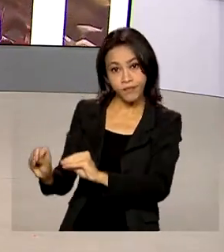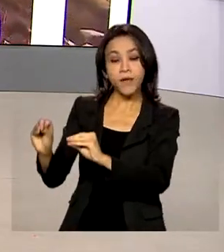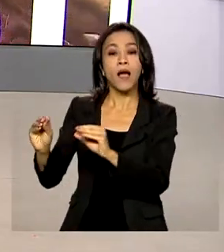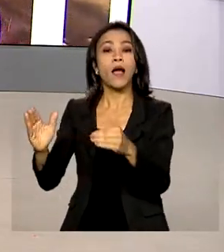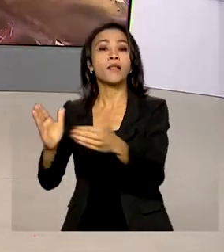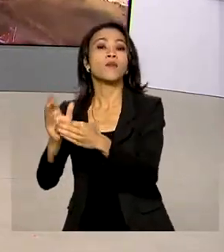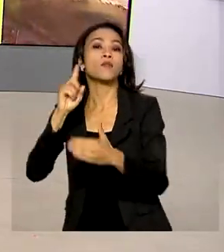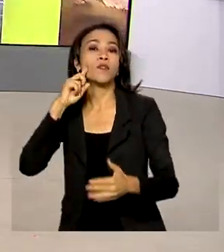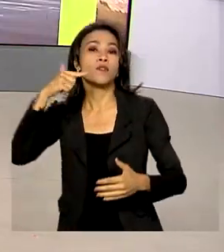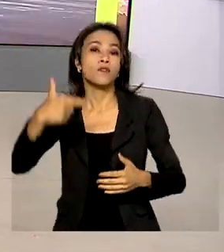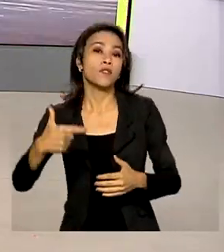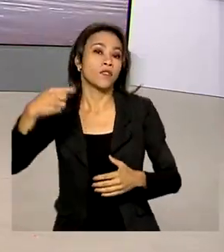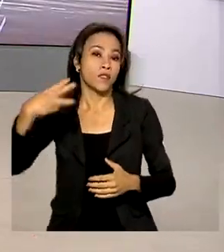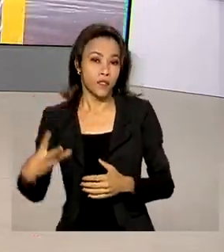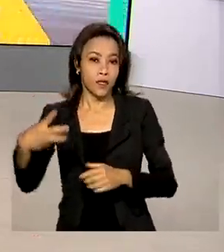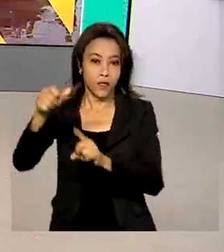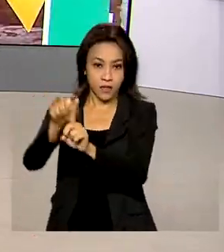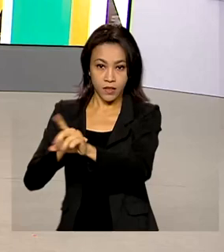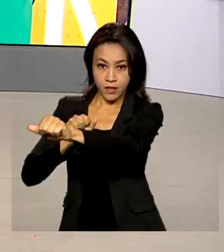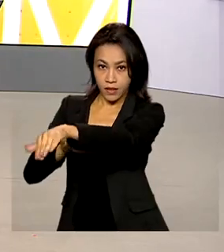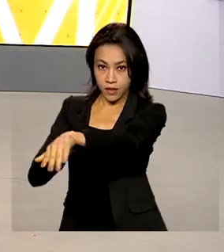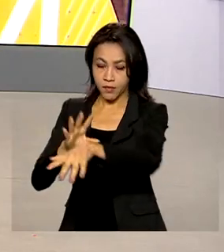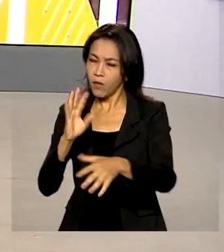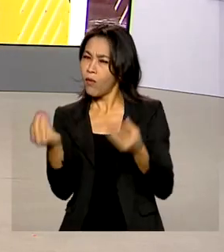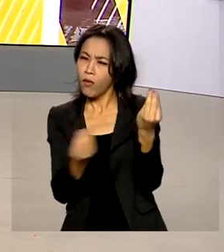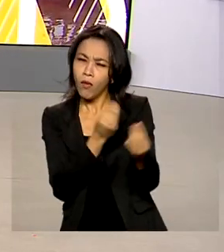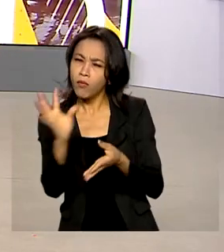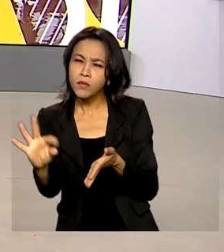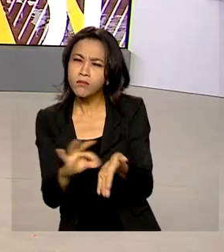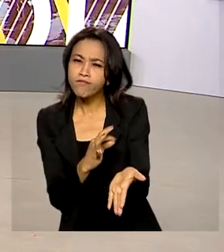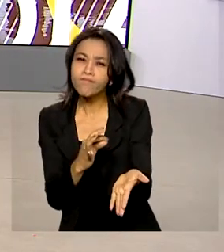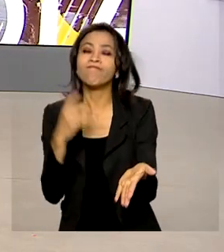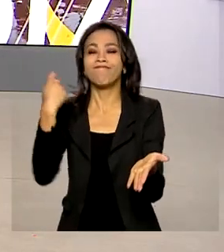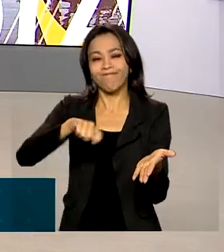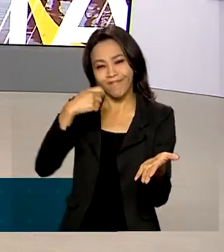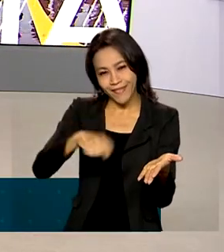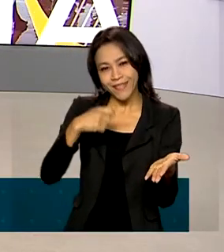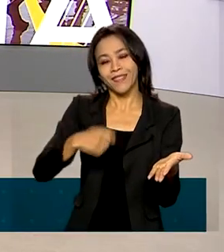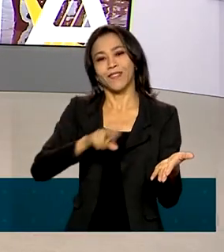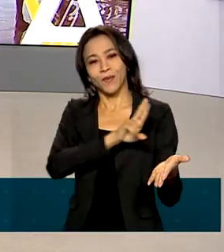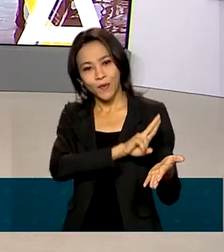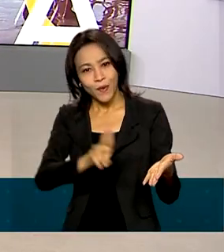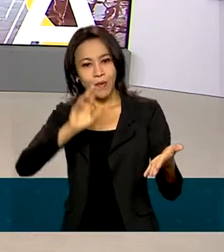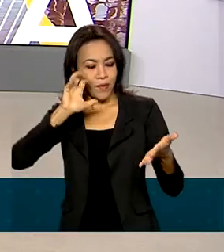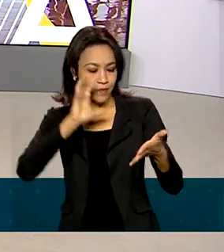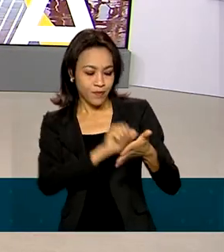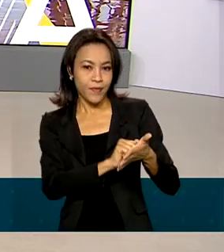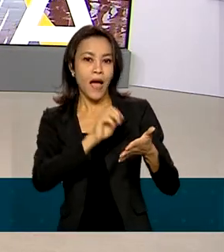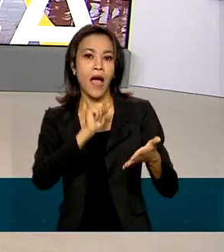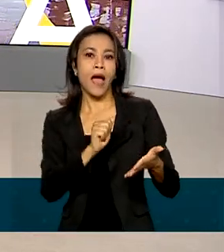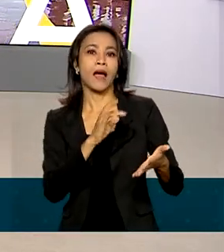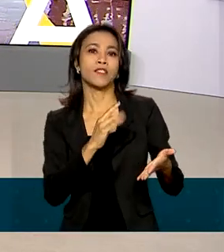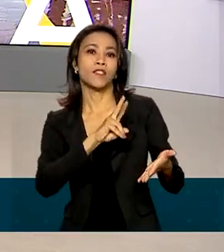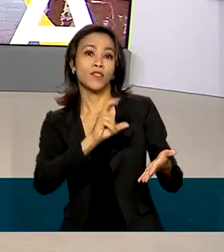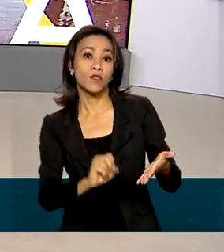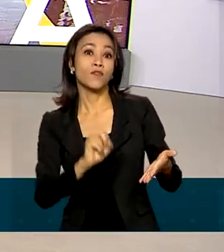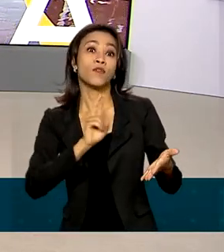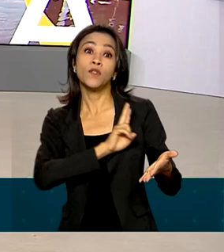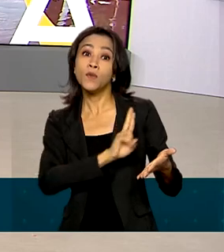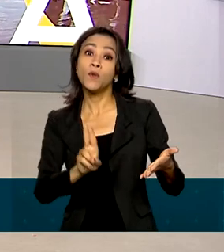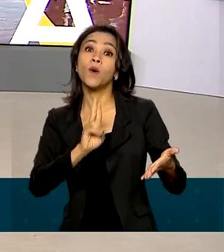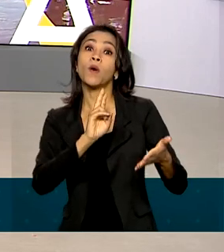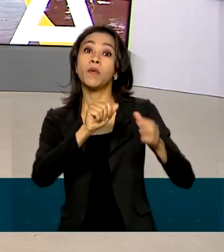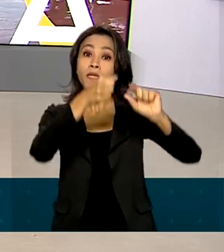de setembro. Para fazer a inscrição, o candidato deve ter cadastro ativo e conta de acesso na plataforma do